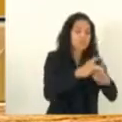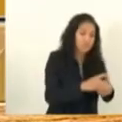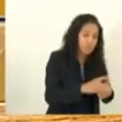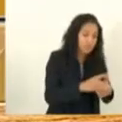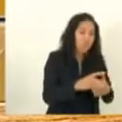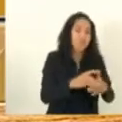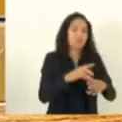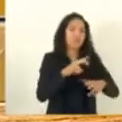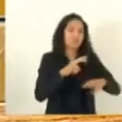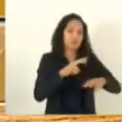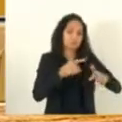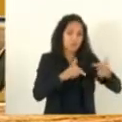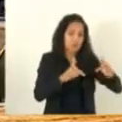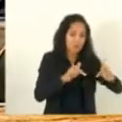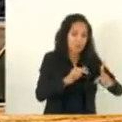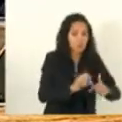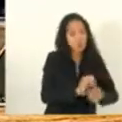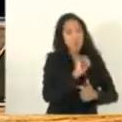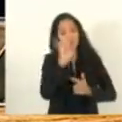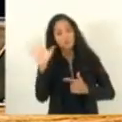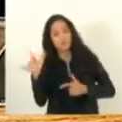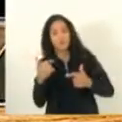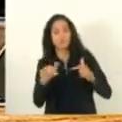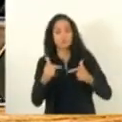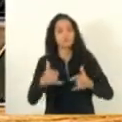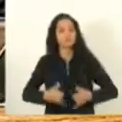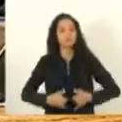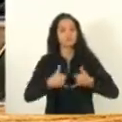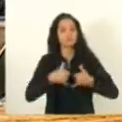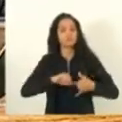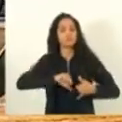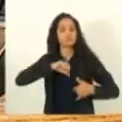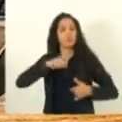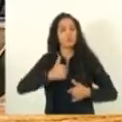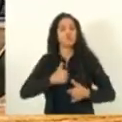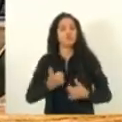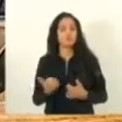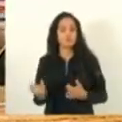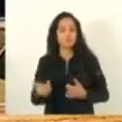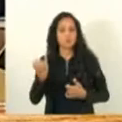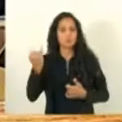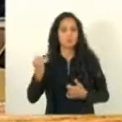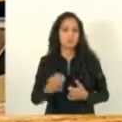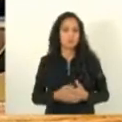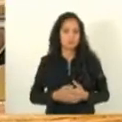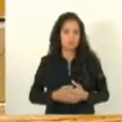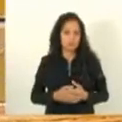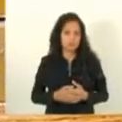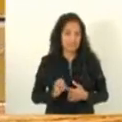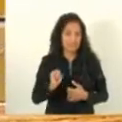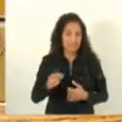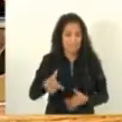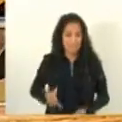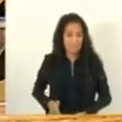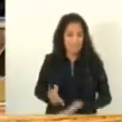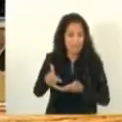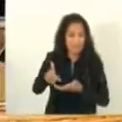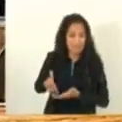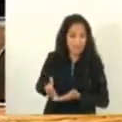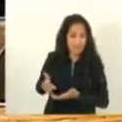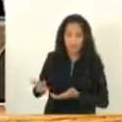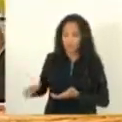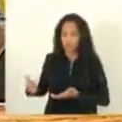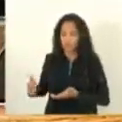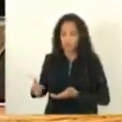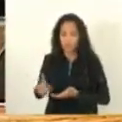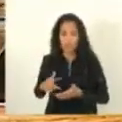autoestima. Porque muita gente, se não tiver armado, a pessoa chega com medo, porque de uma hora para outra